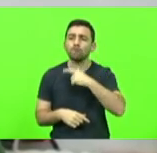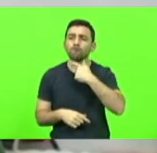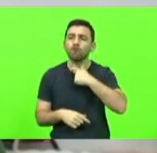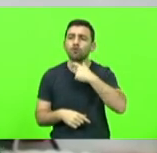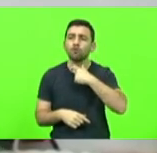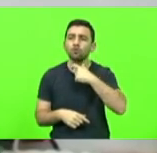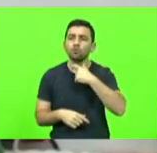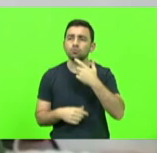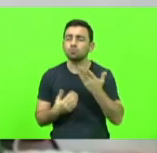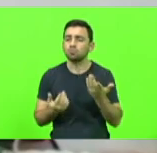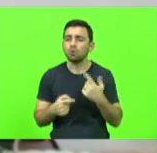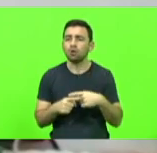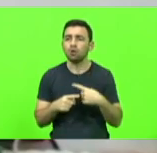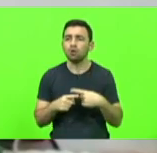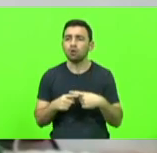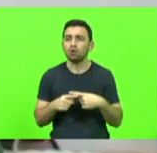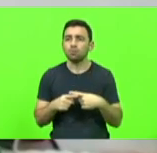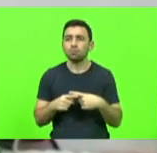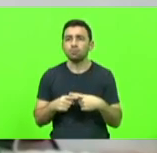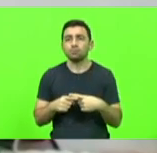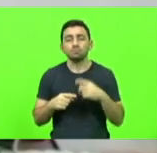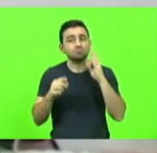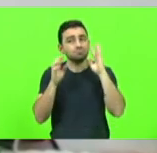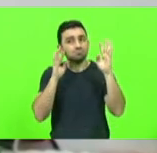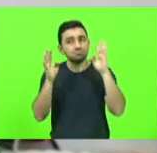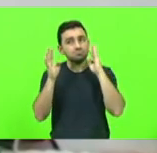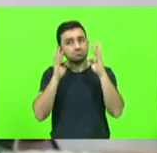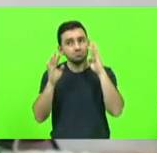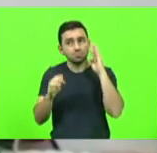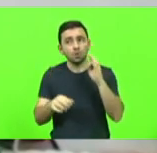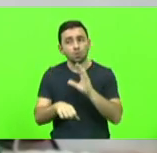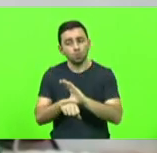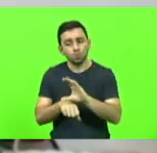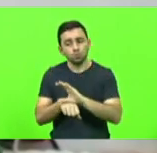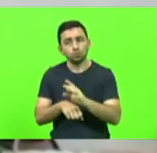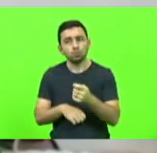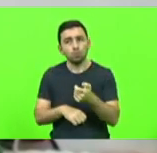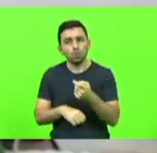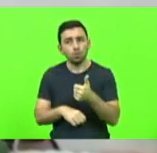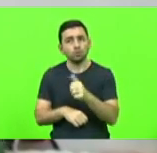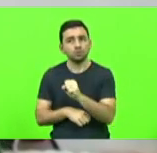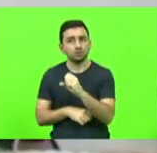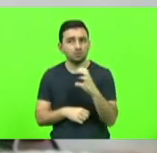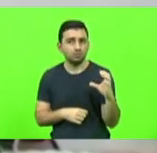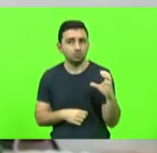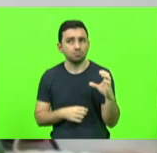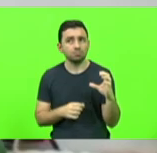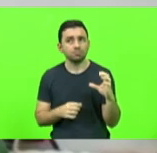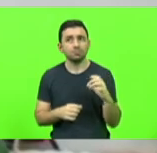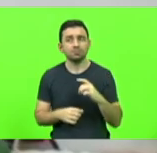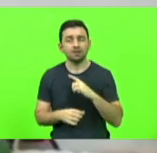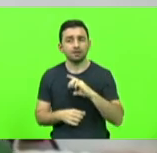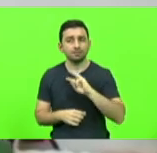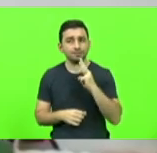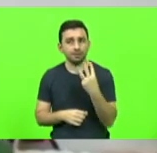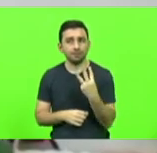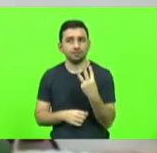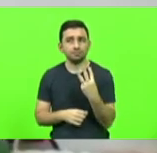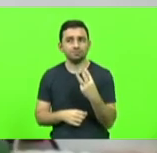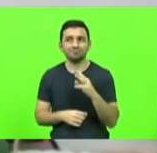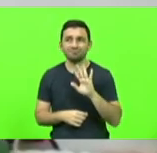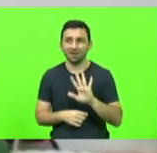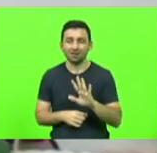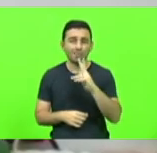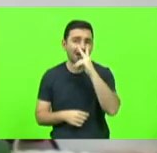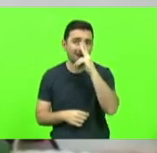instituições? Poderíamos pensar que temos poucos cursos de fonoaudiologia em Santa Catarina, somos 3. Mas parece que essa